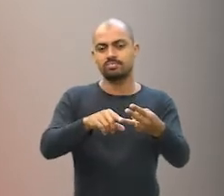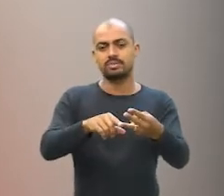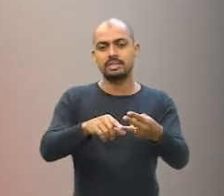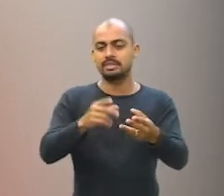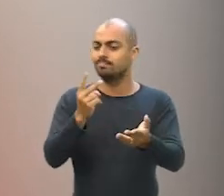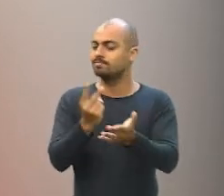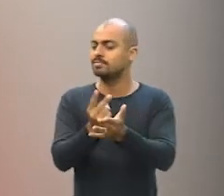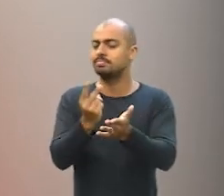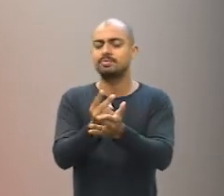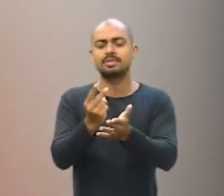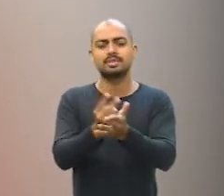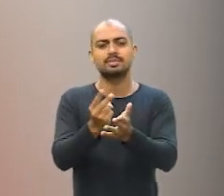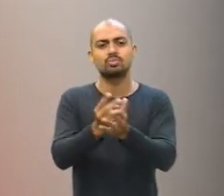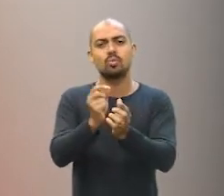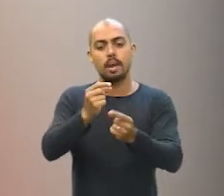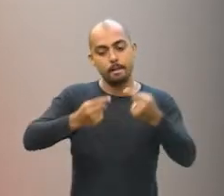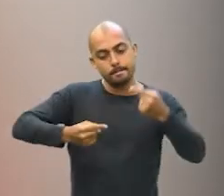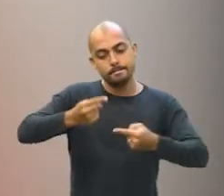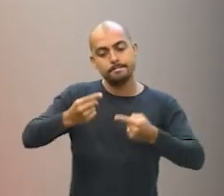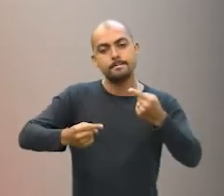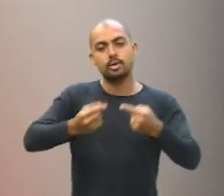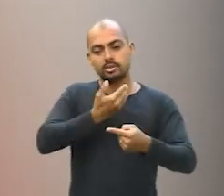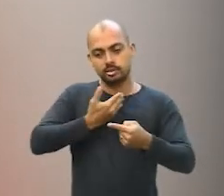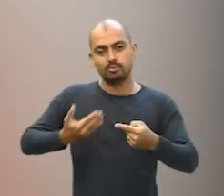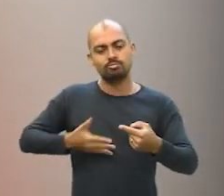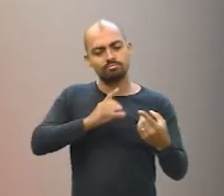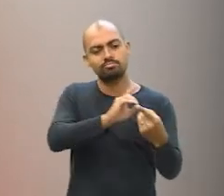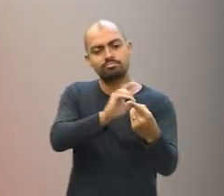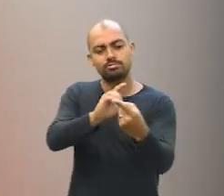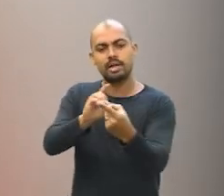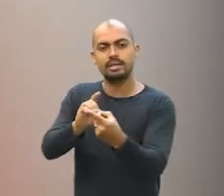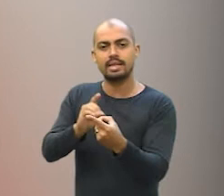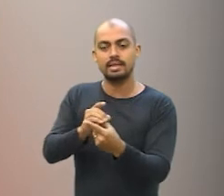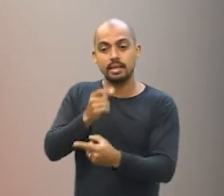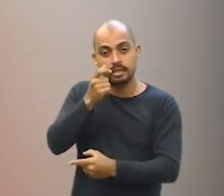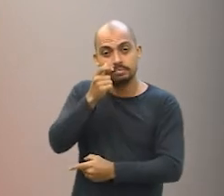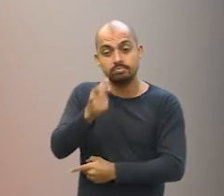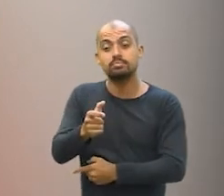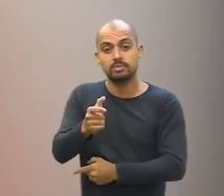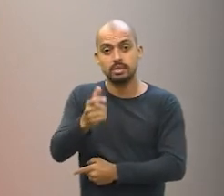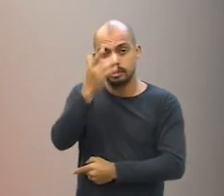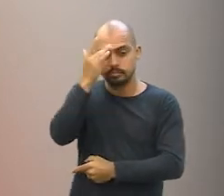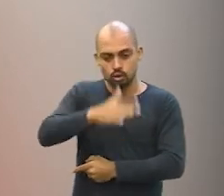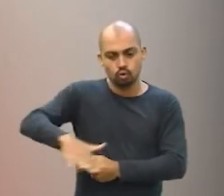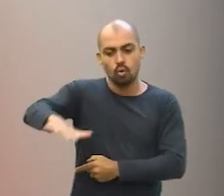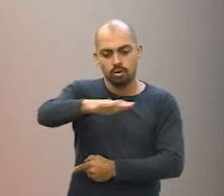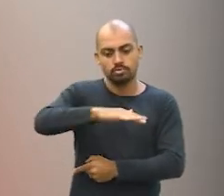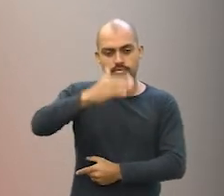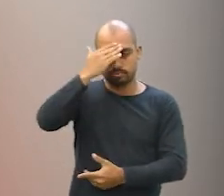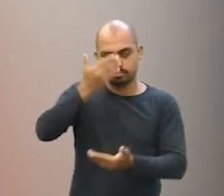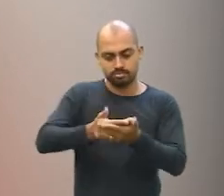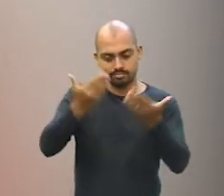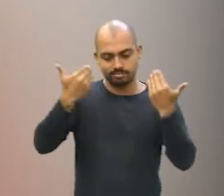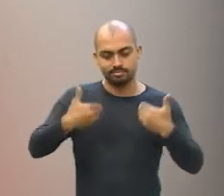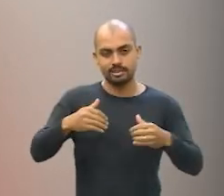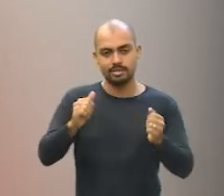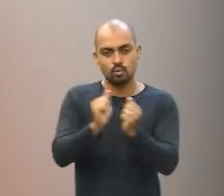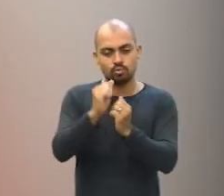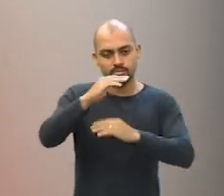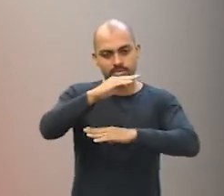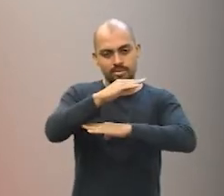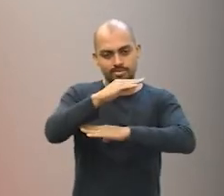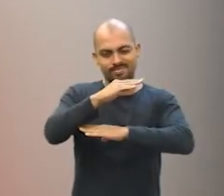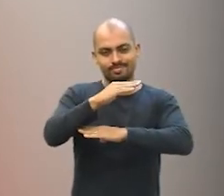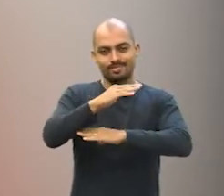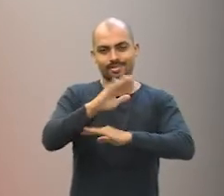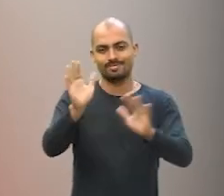sempre buscando por políticas públicas que realmente atendam os interesses da população. Pode contar comigo junto à Câmara